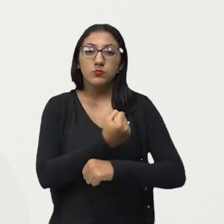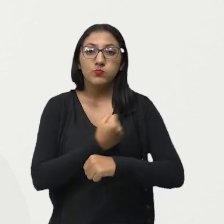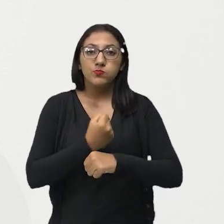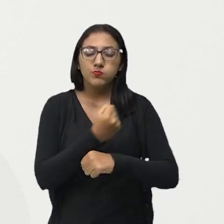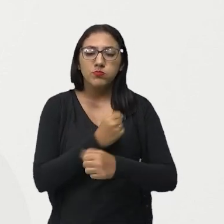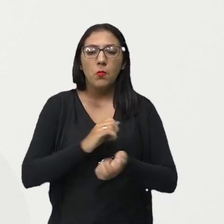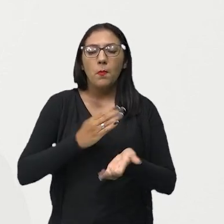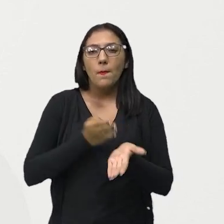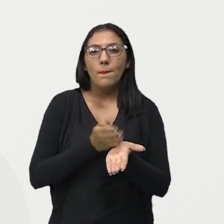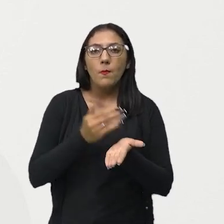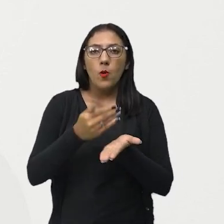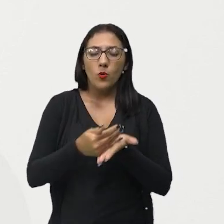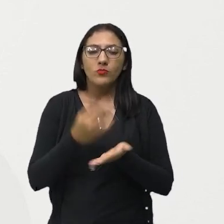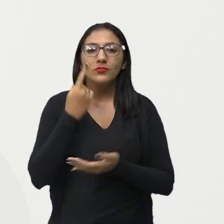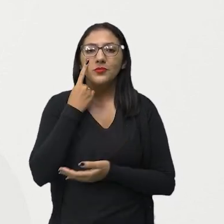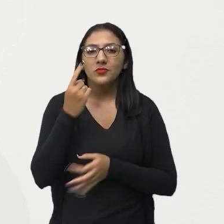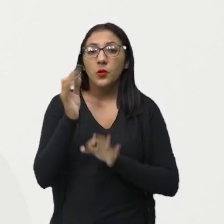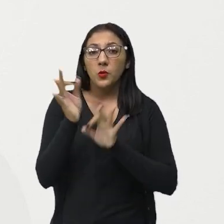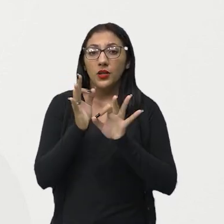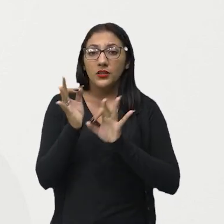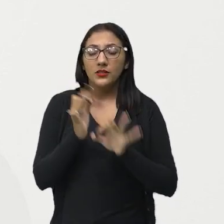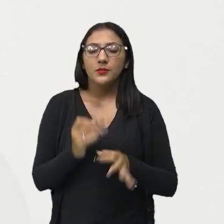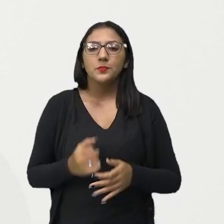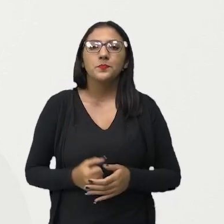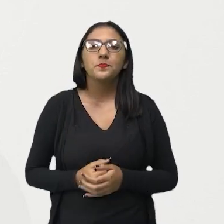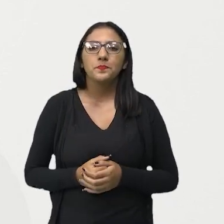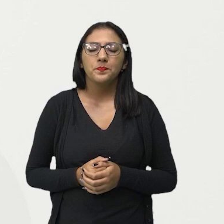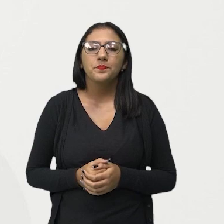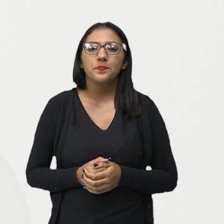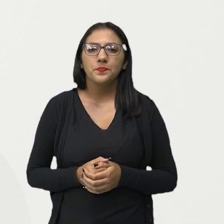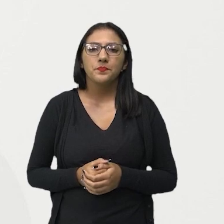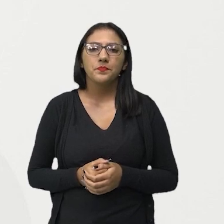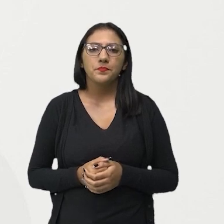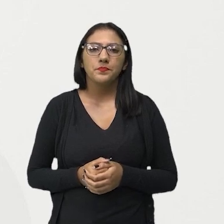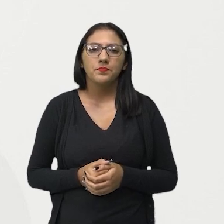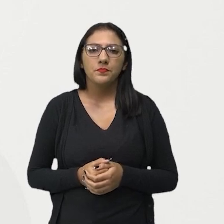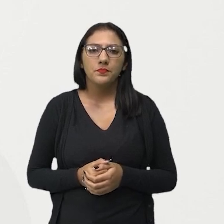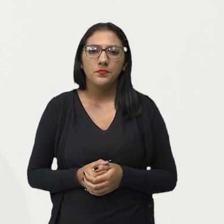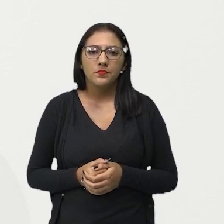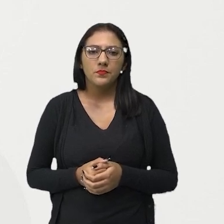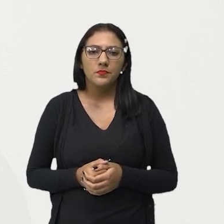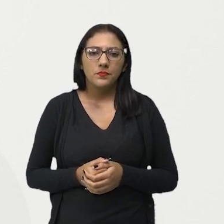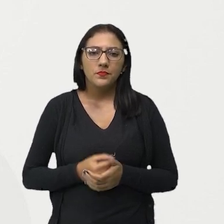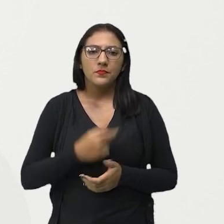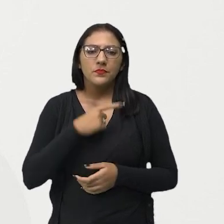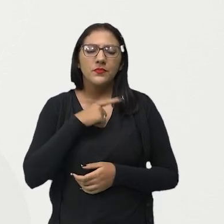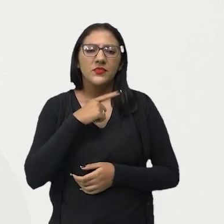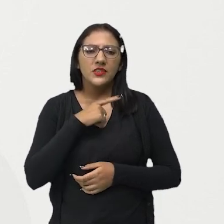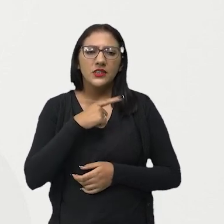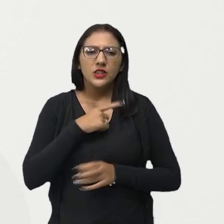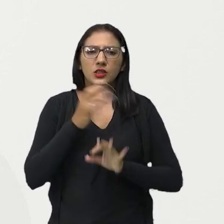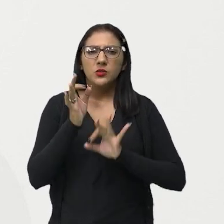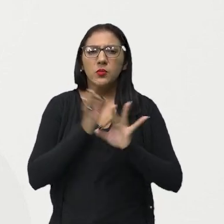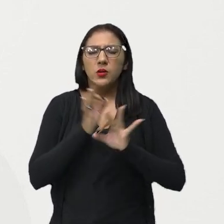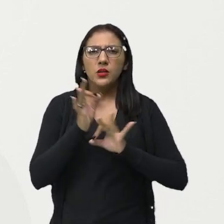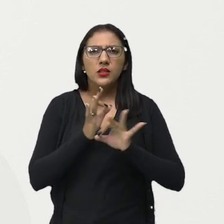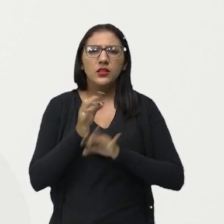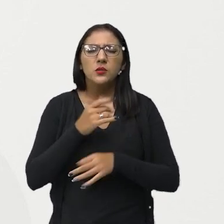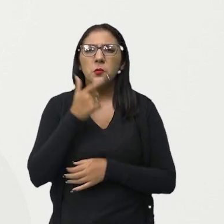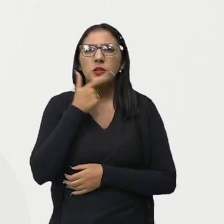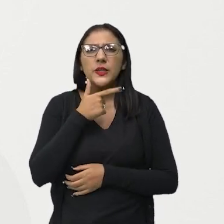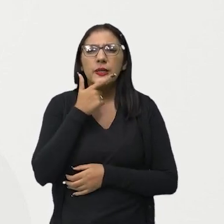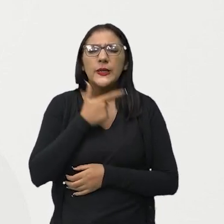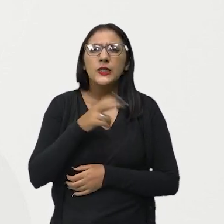bolo. Vamos ver o que ela está dizendo? Acompanhe comigo, olha só. Eu tinha aproximadamente 7/8 de um queijo